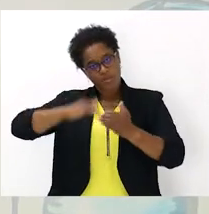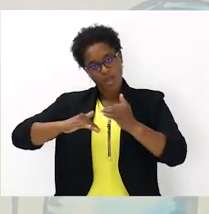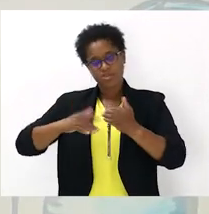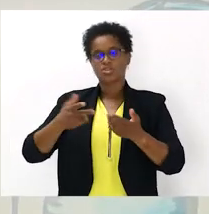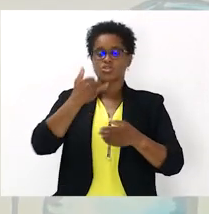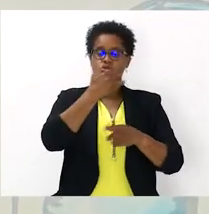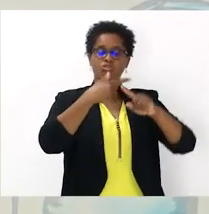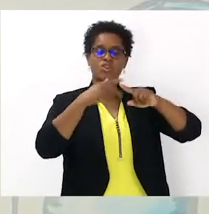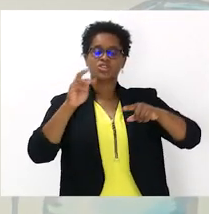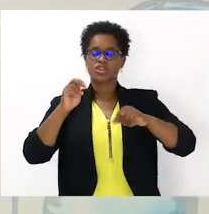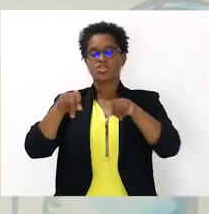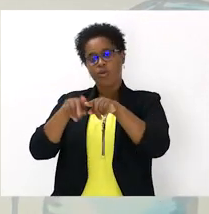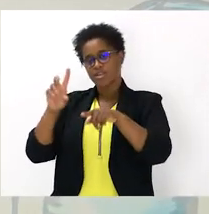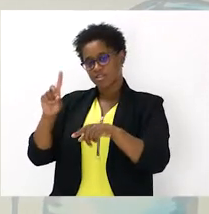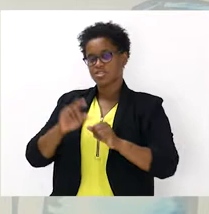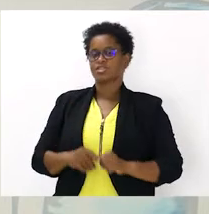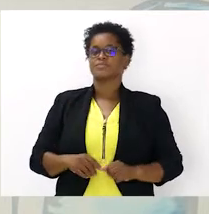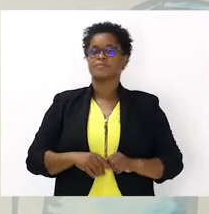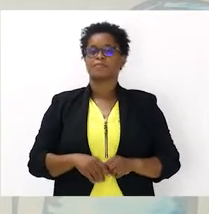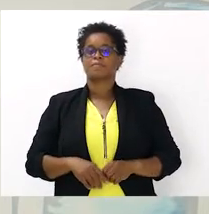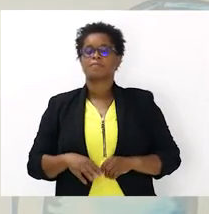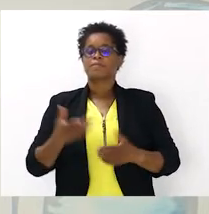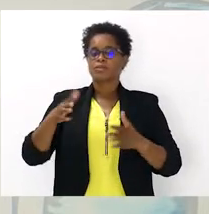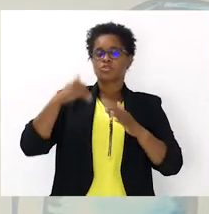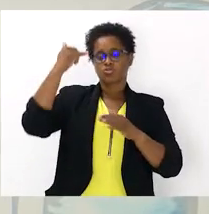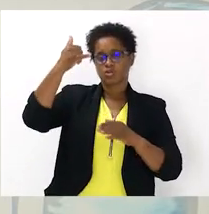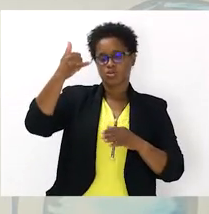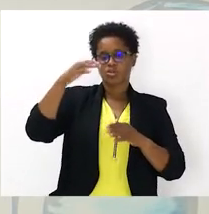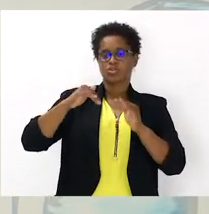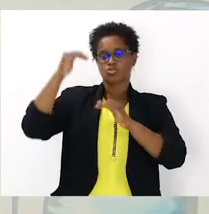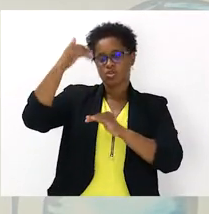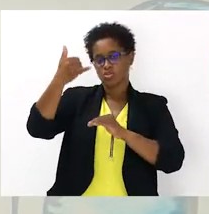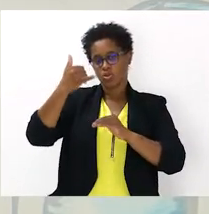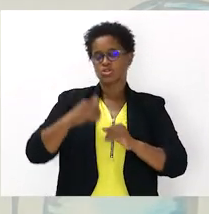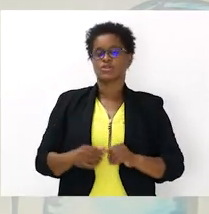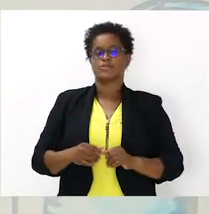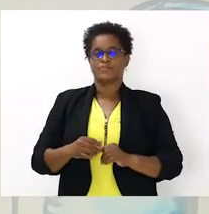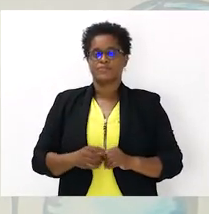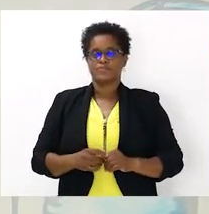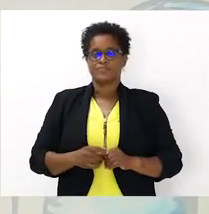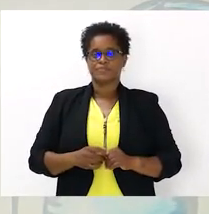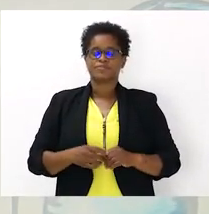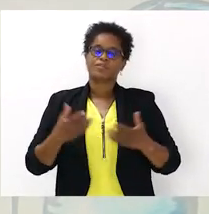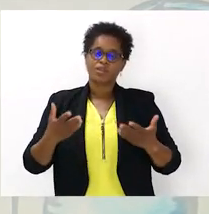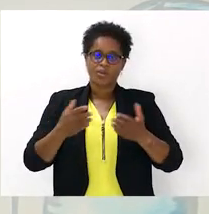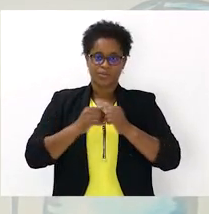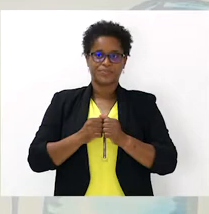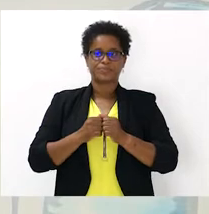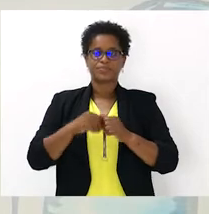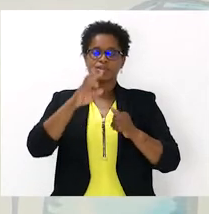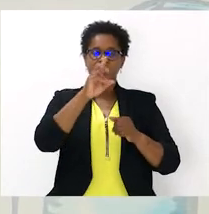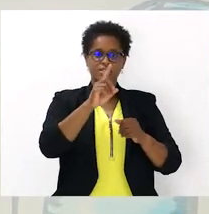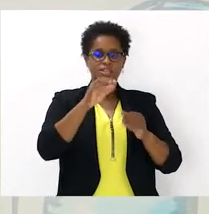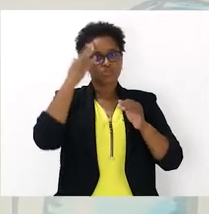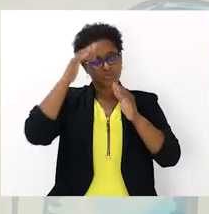3 dá 6. 6 de expoente 2. Ora, 6 de